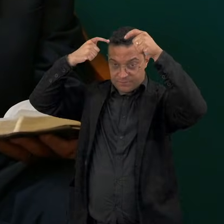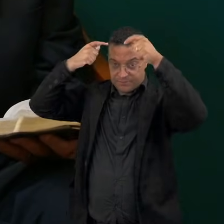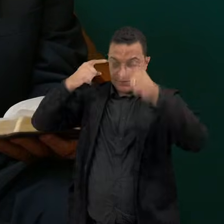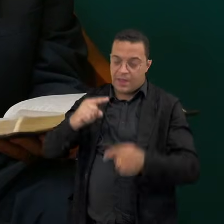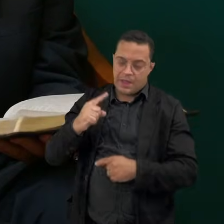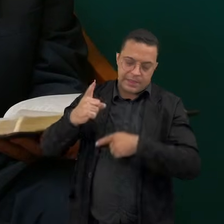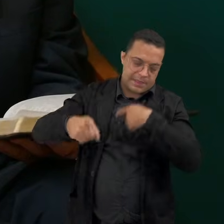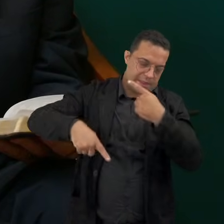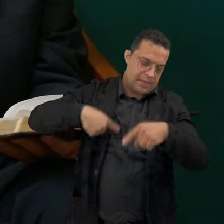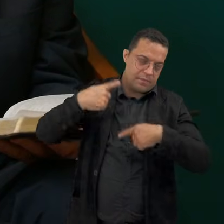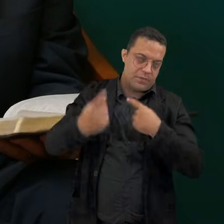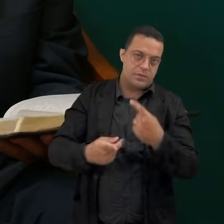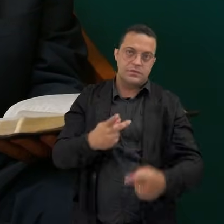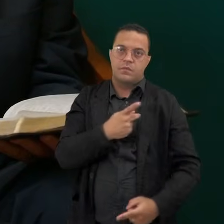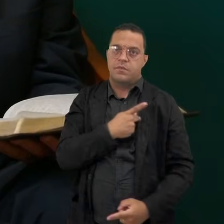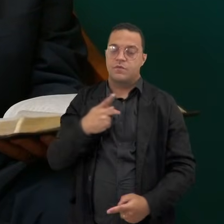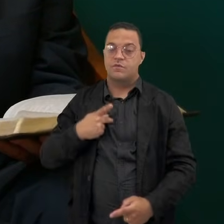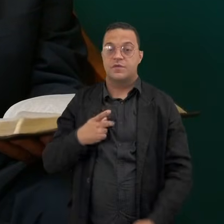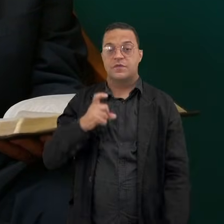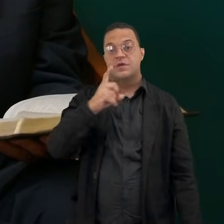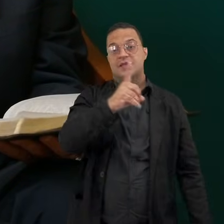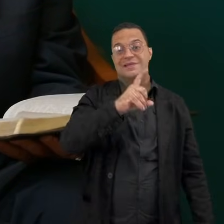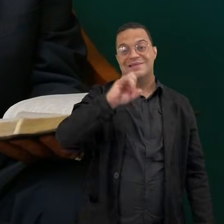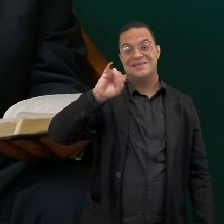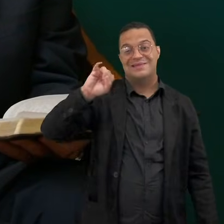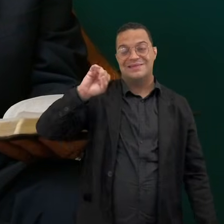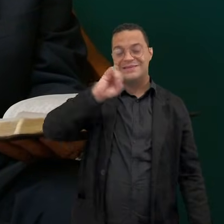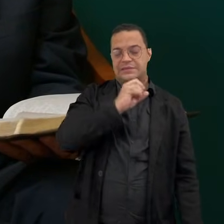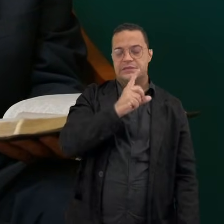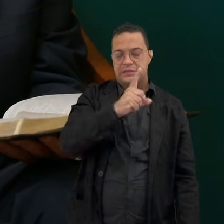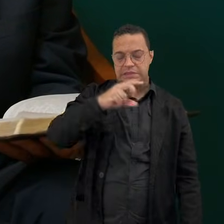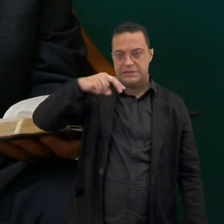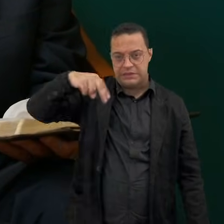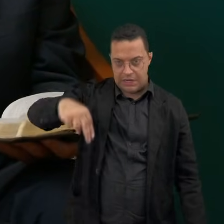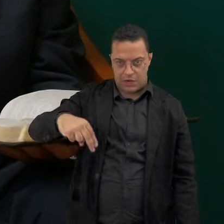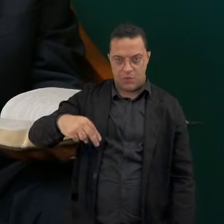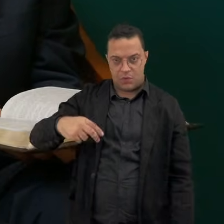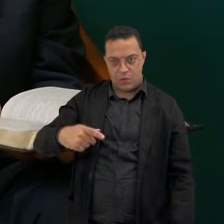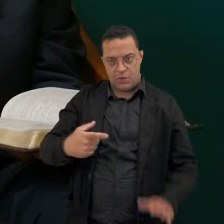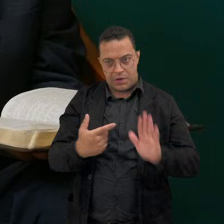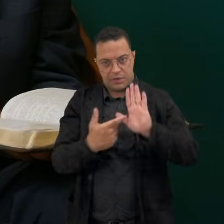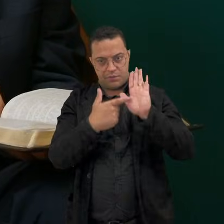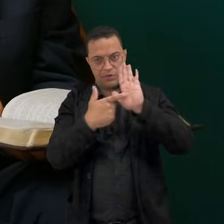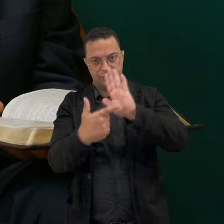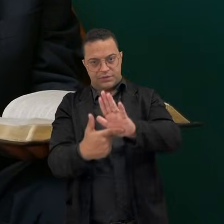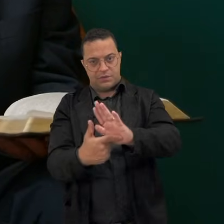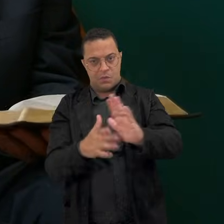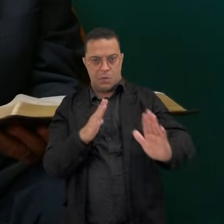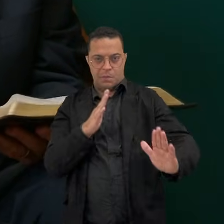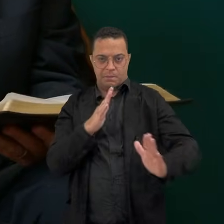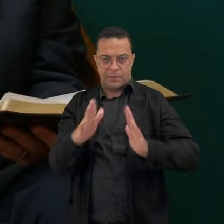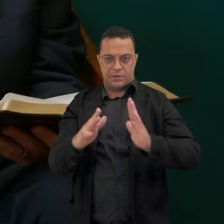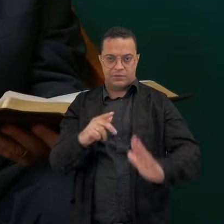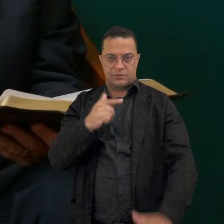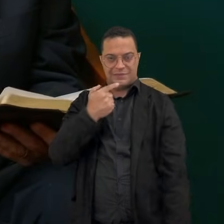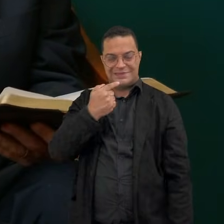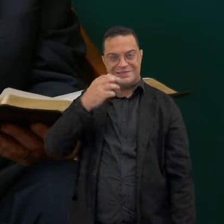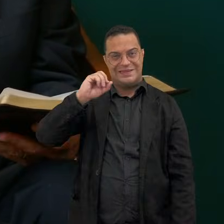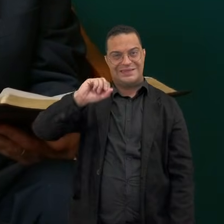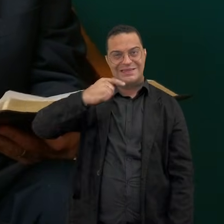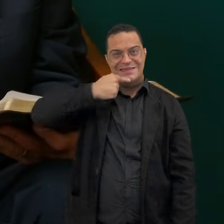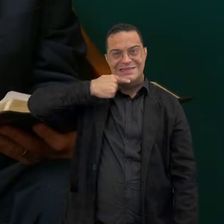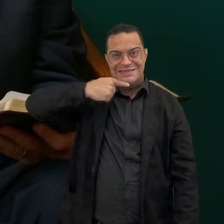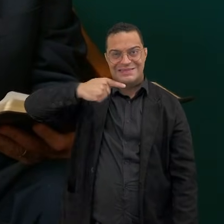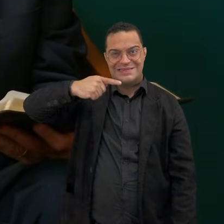muitos anos antes, fala nas 70 semanas sobre a destruição de Jerusalém, ele fala que